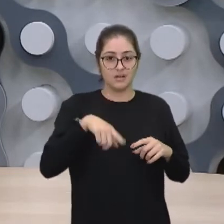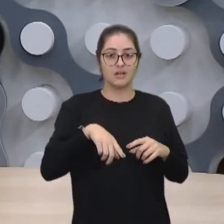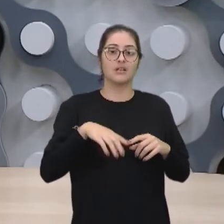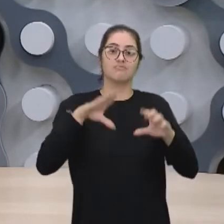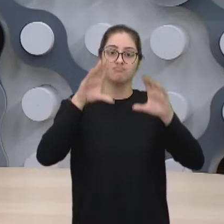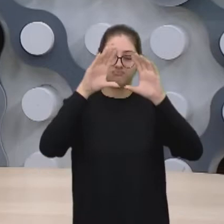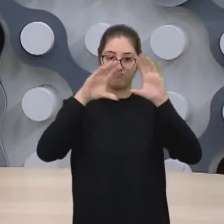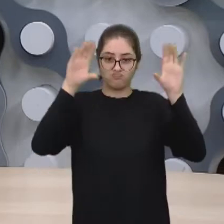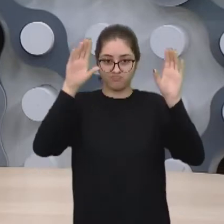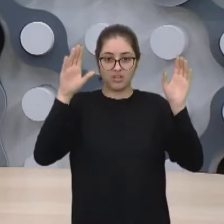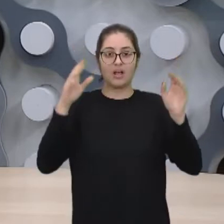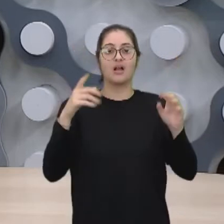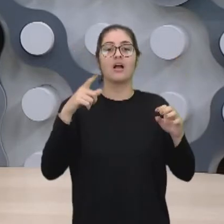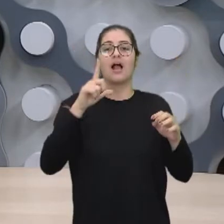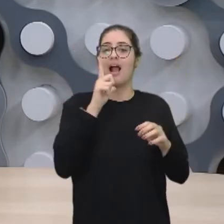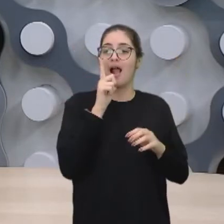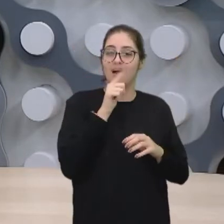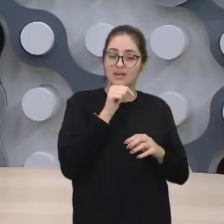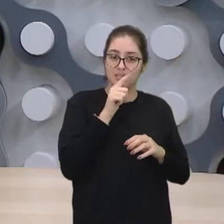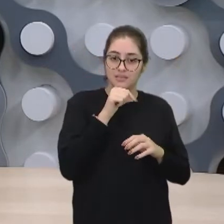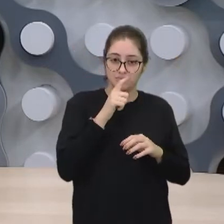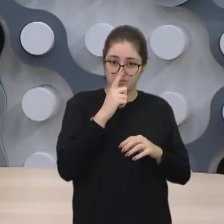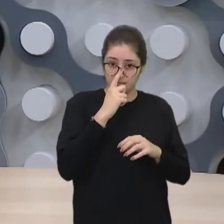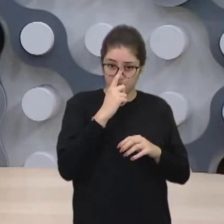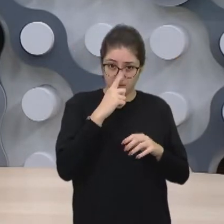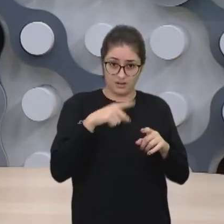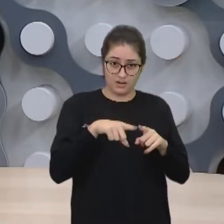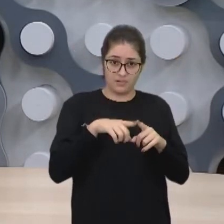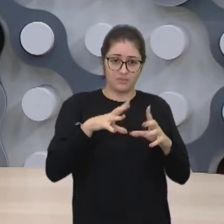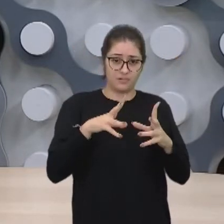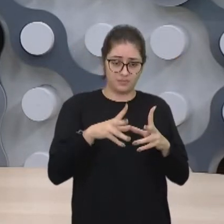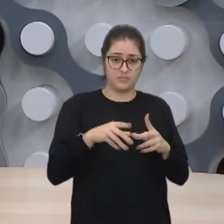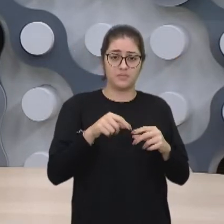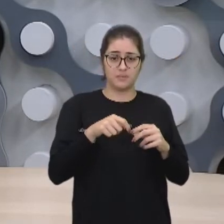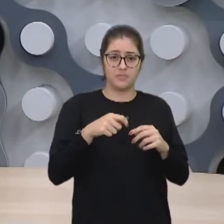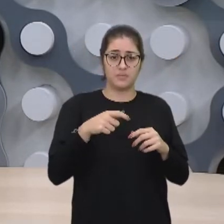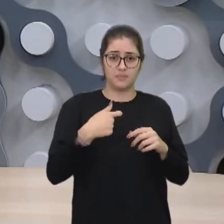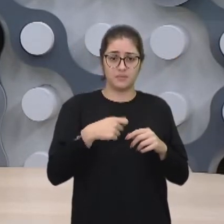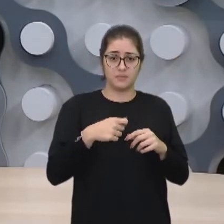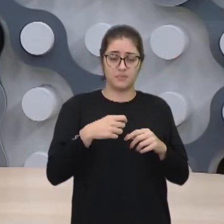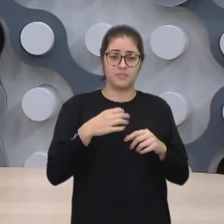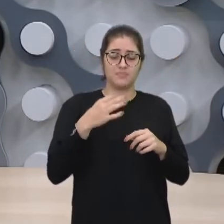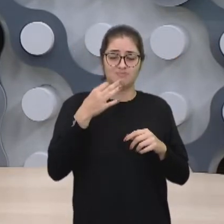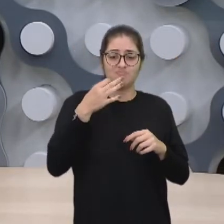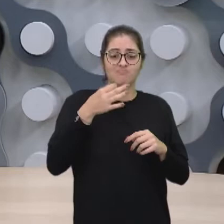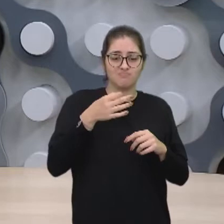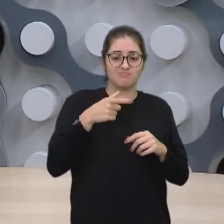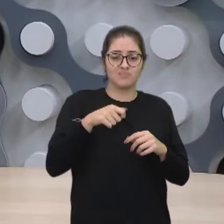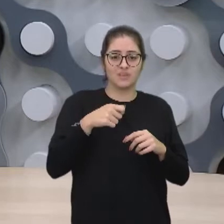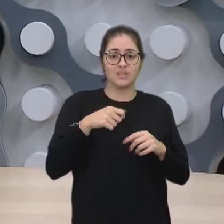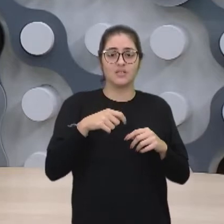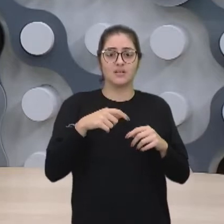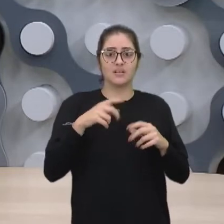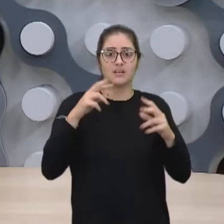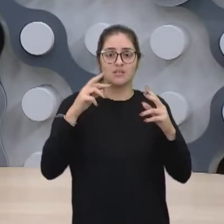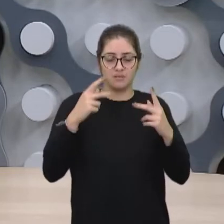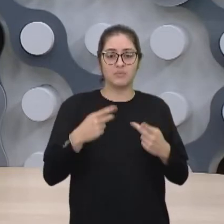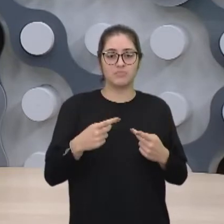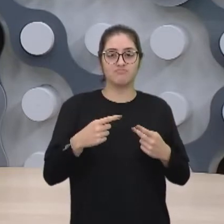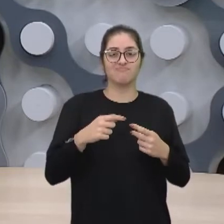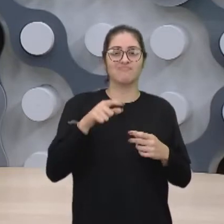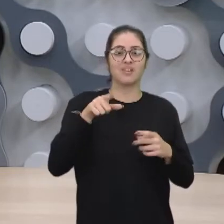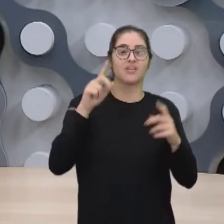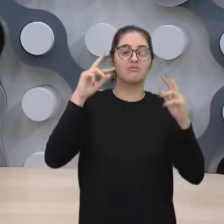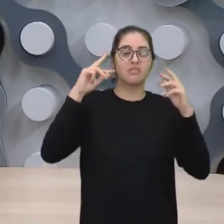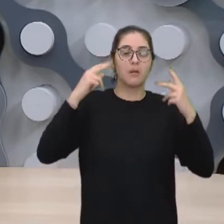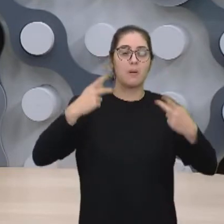muito atingida aí, a água, né? Então, todos esses processos da natureza são fortemente atingidos aí por processos antrópicos que são feitos